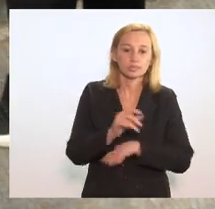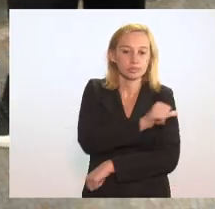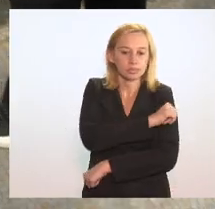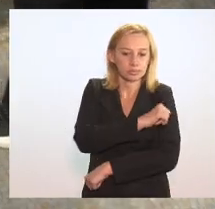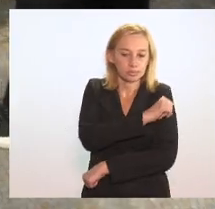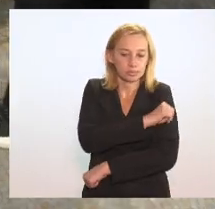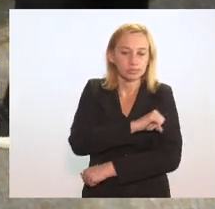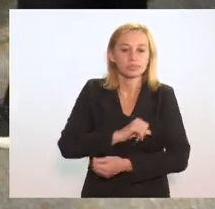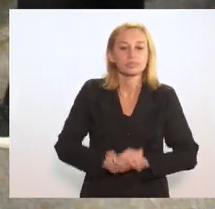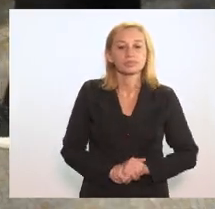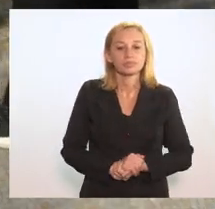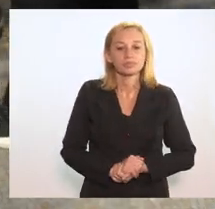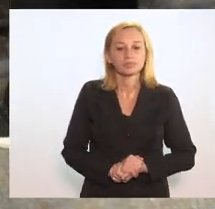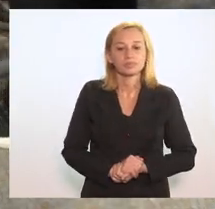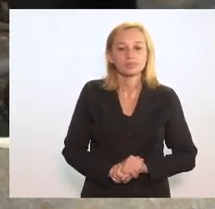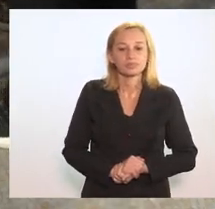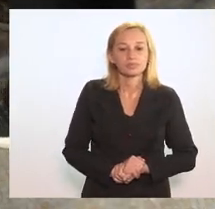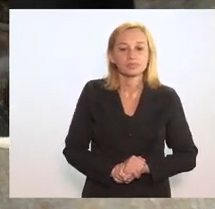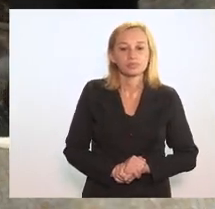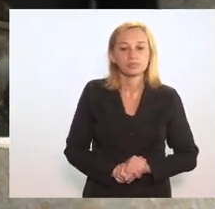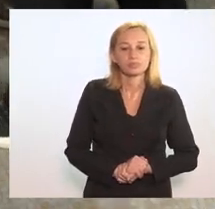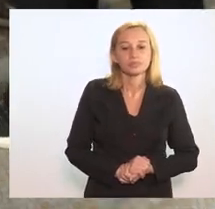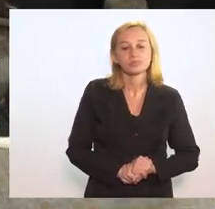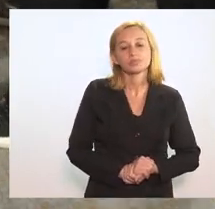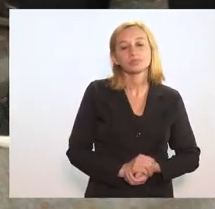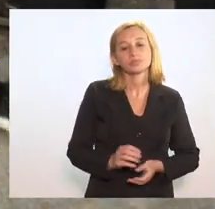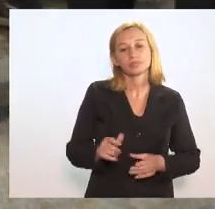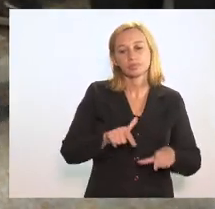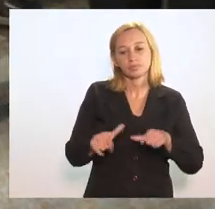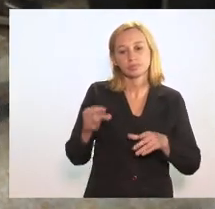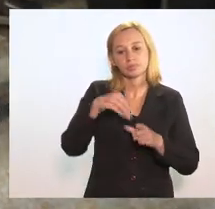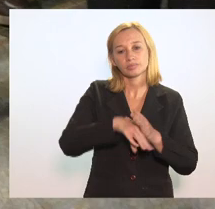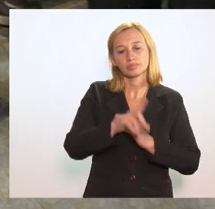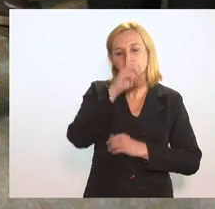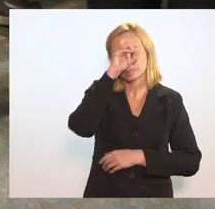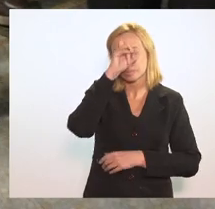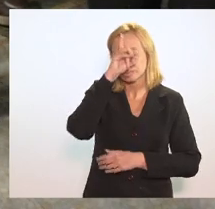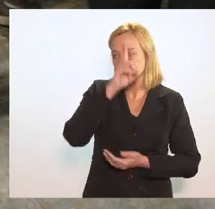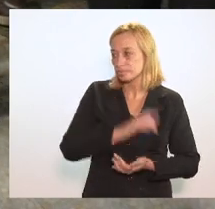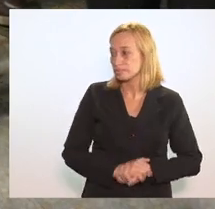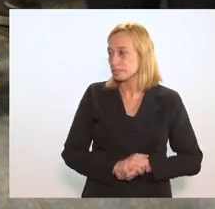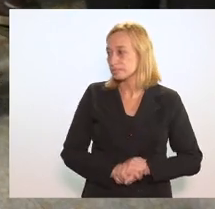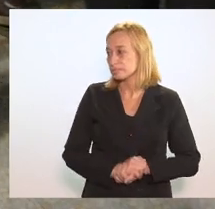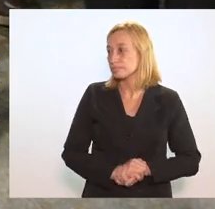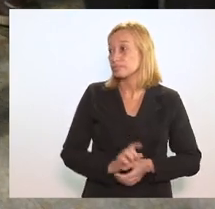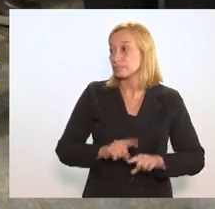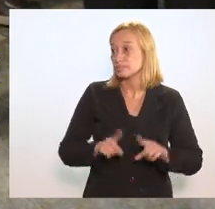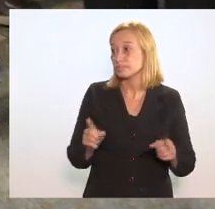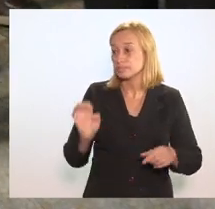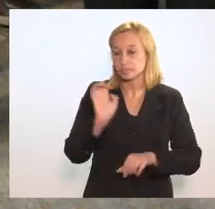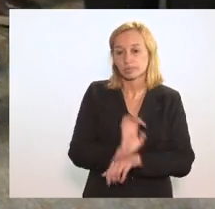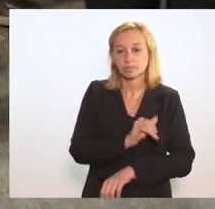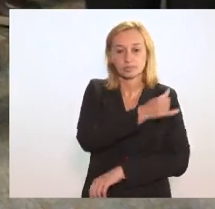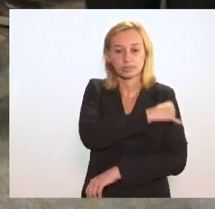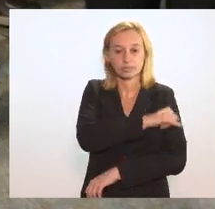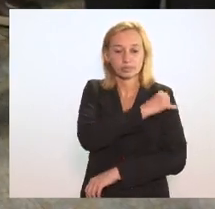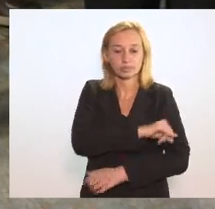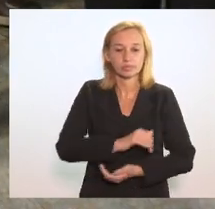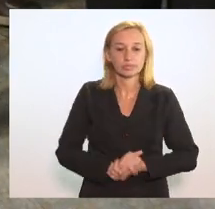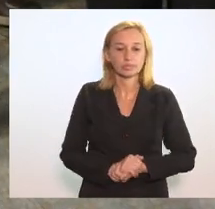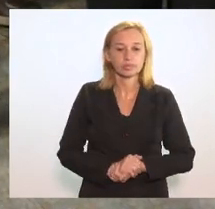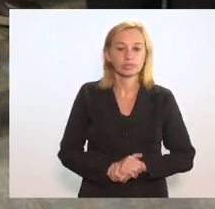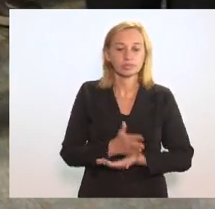enfermeiros, enfermeiras, pessoal que limpa o chão dos hospitais. Mas no estado do Rio de Janeiro está havendo